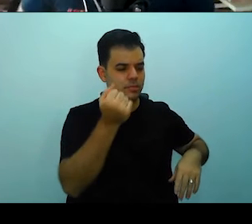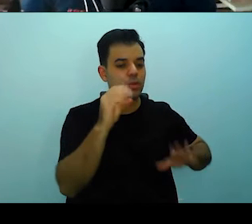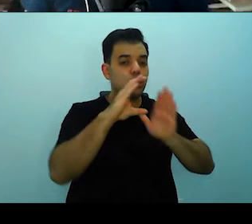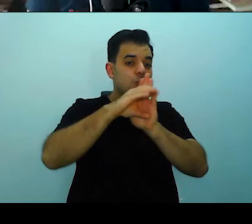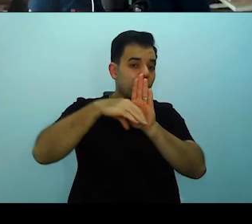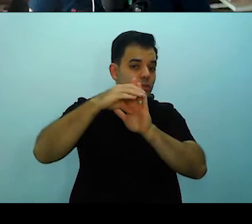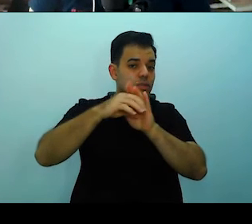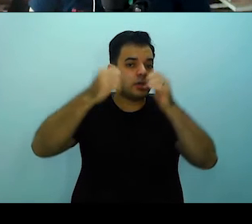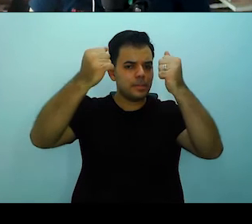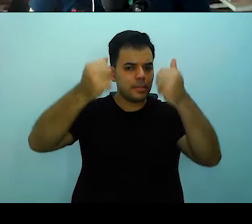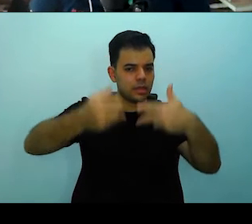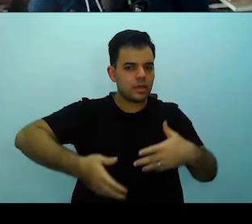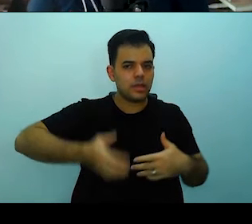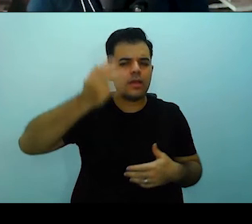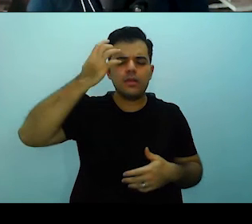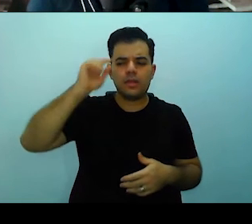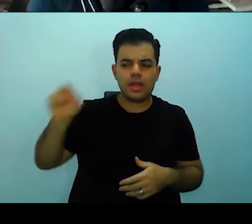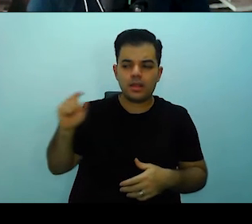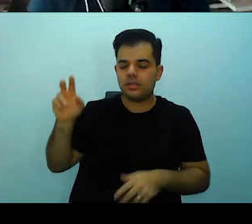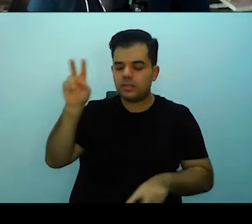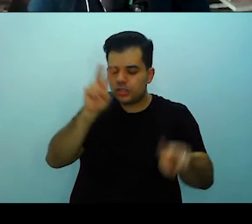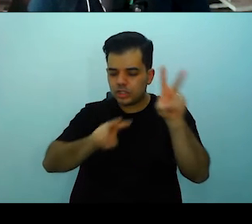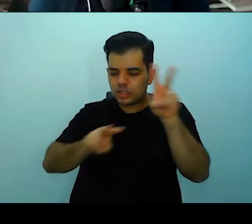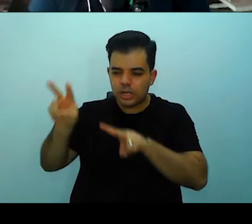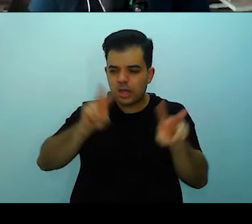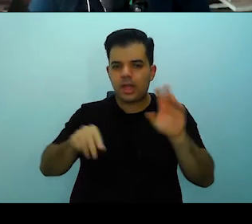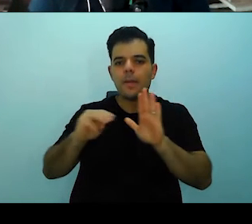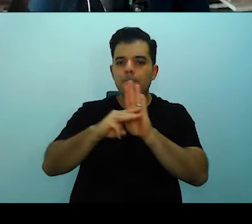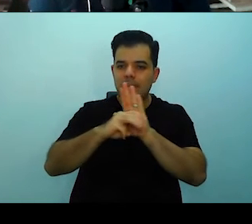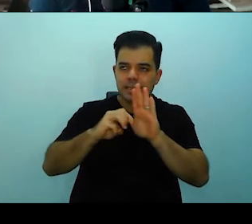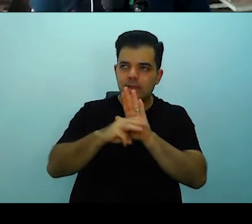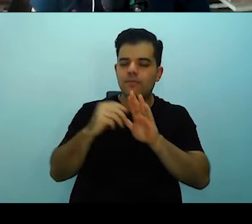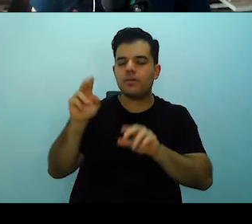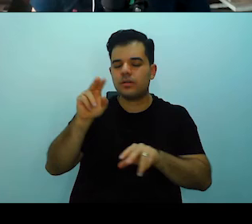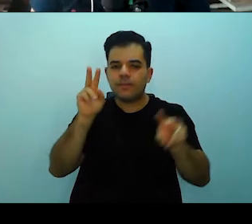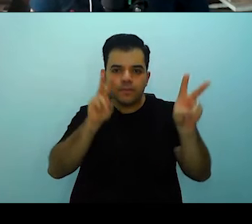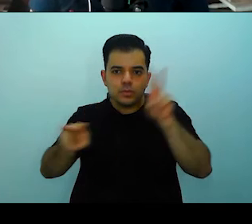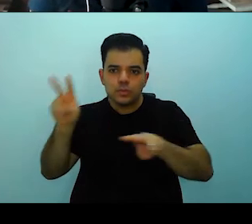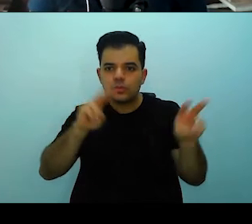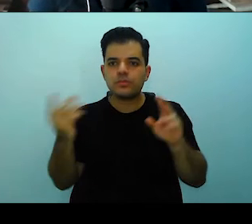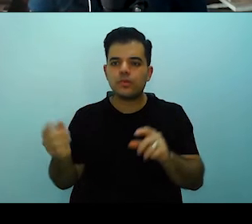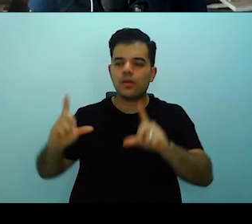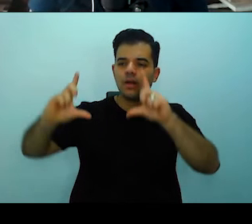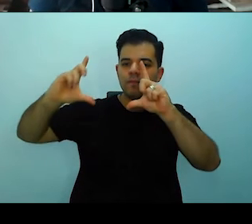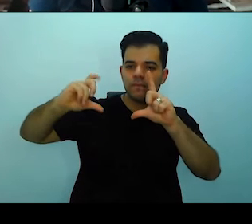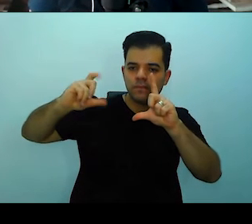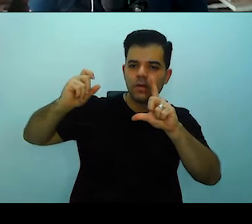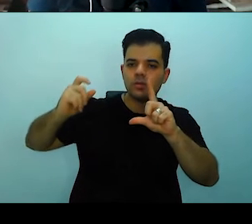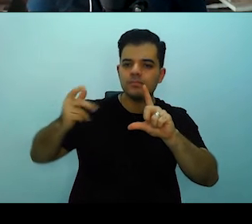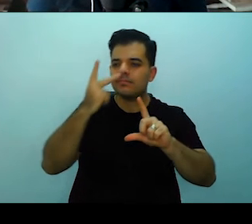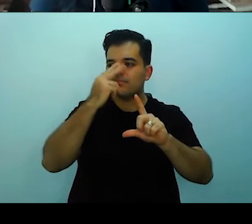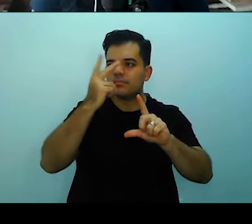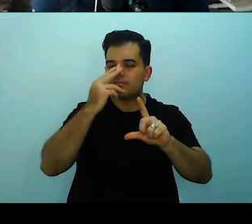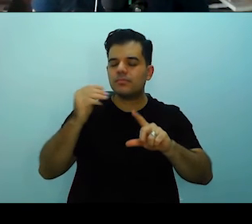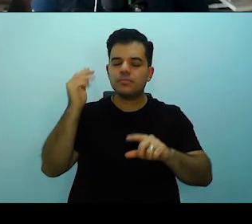aluno que enxerga, muitas vezes a gente usa metáforas visuais, figuras, para tentar tornar aquele conceito mais palatável.